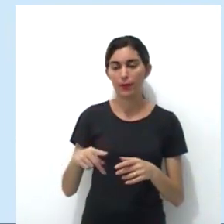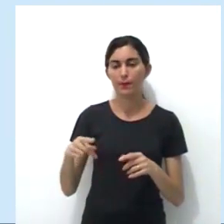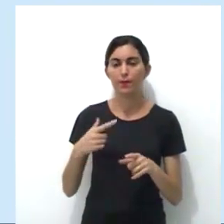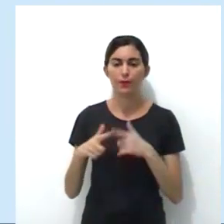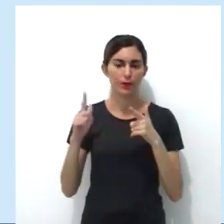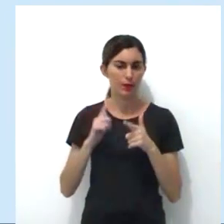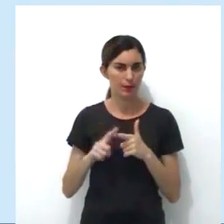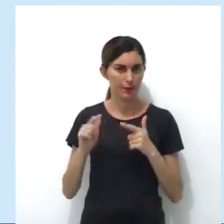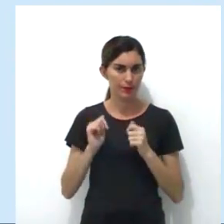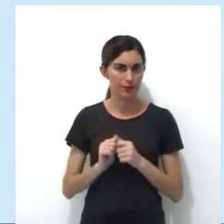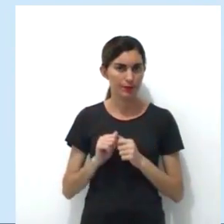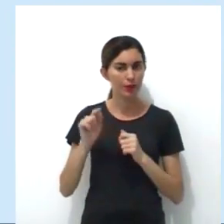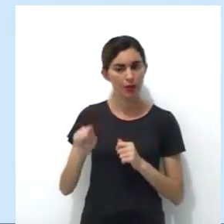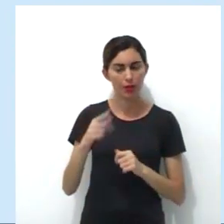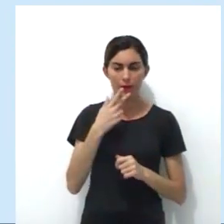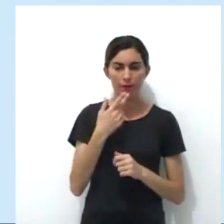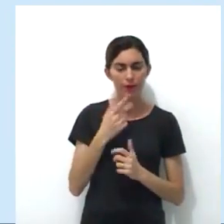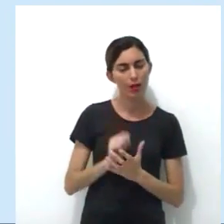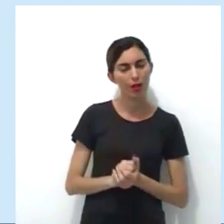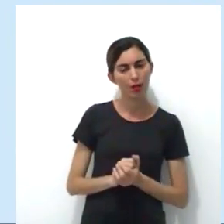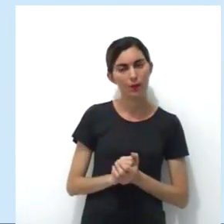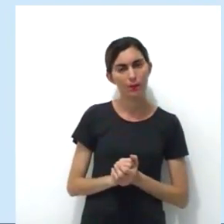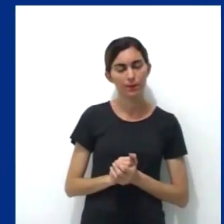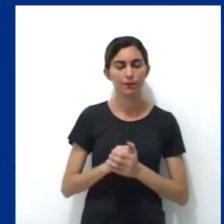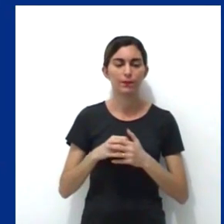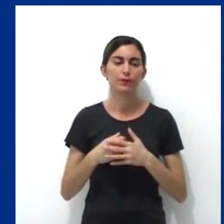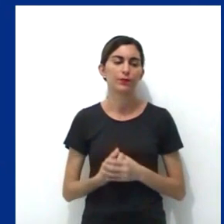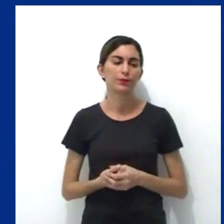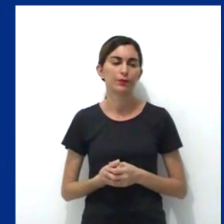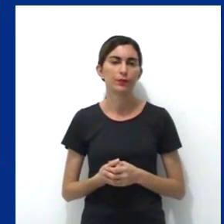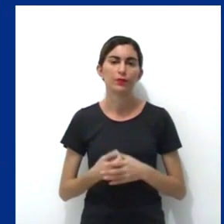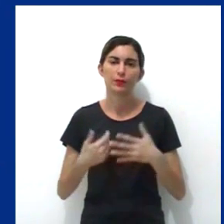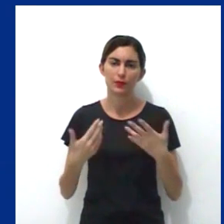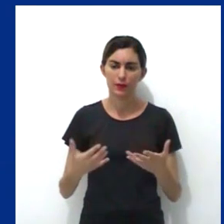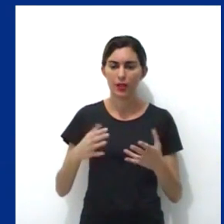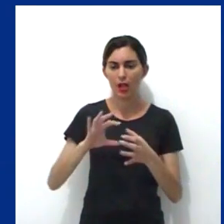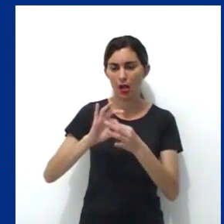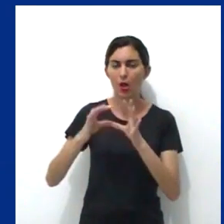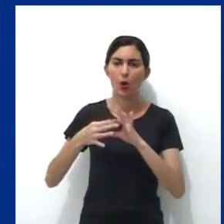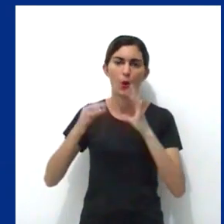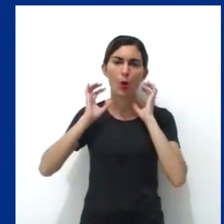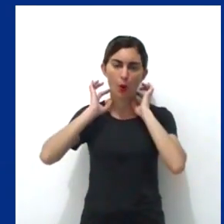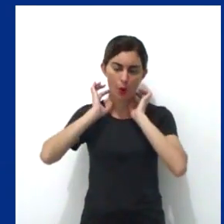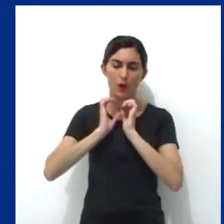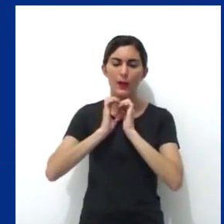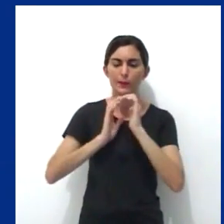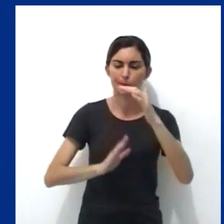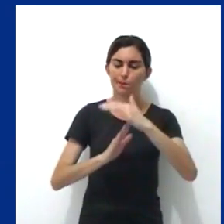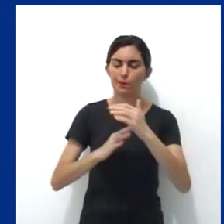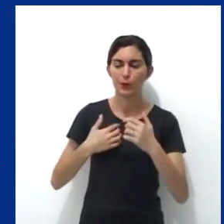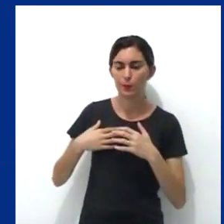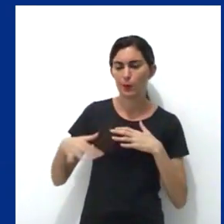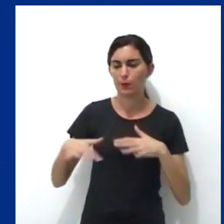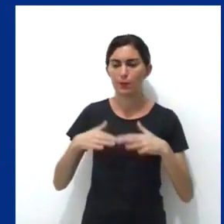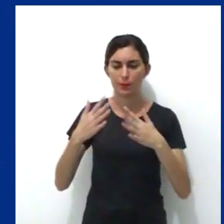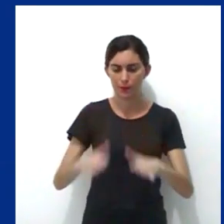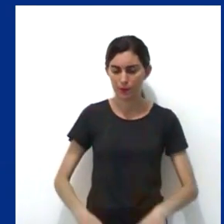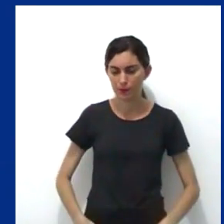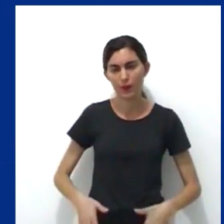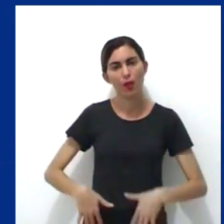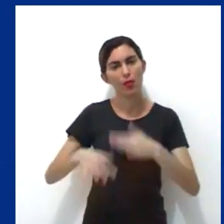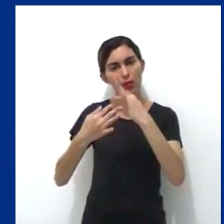expressar nosso comportamento natural, como cavar, roer, farejar, latir e rasgar. Infelizmente, nessa Blitz Animal, a